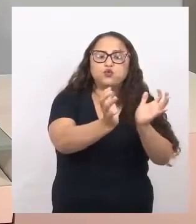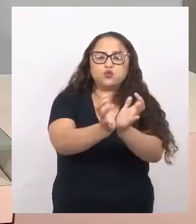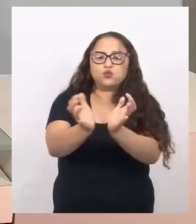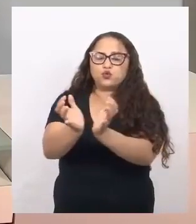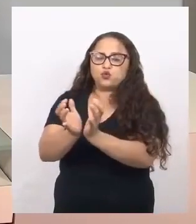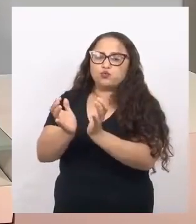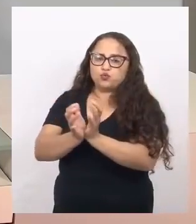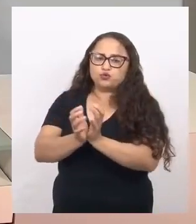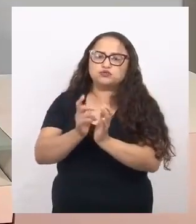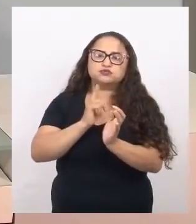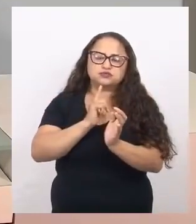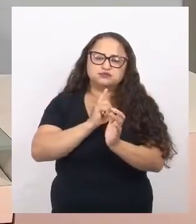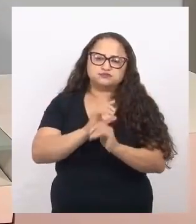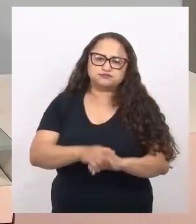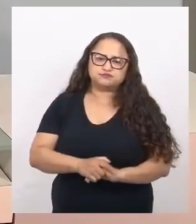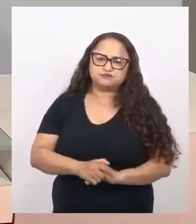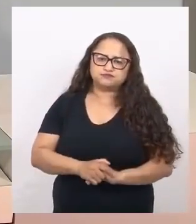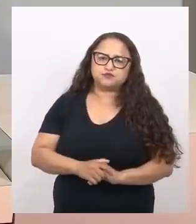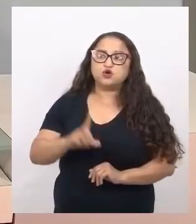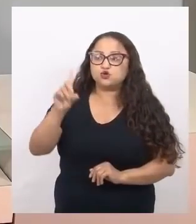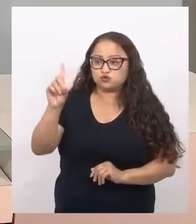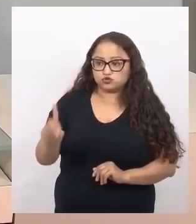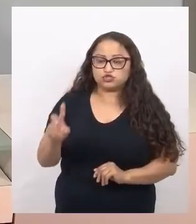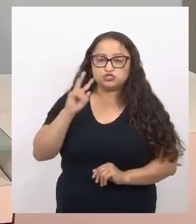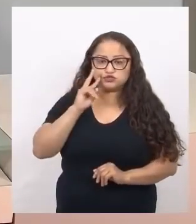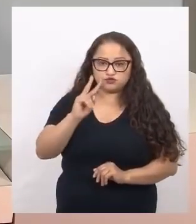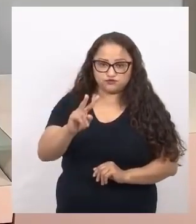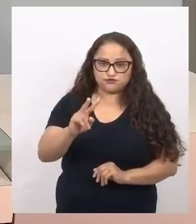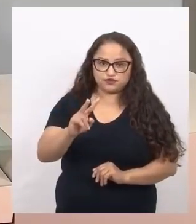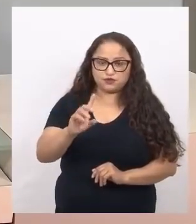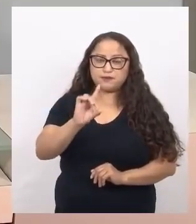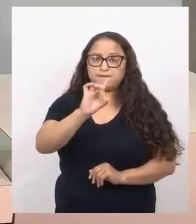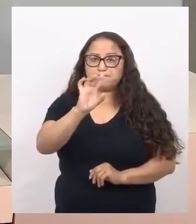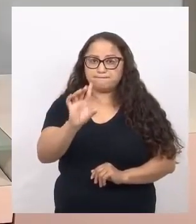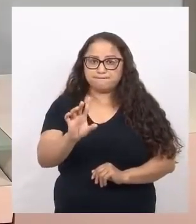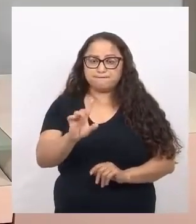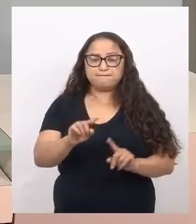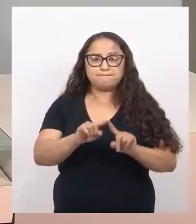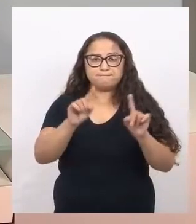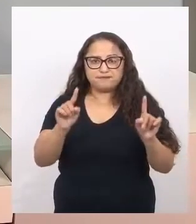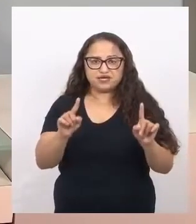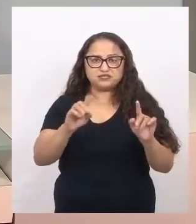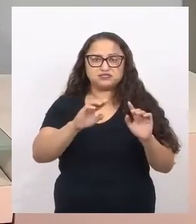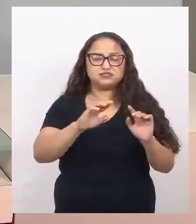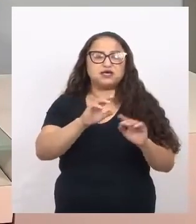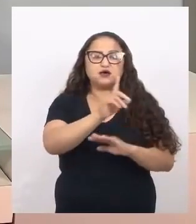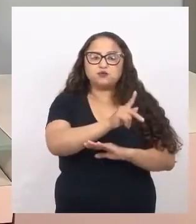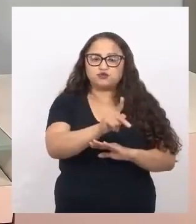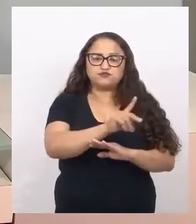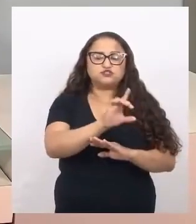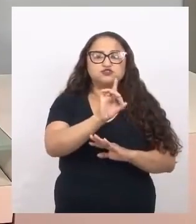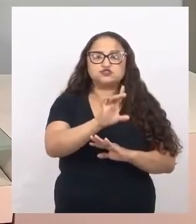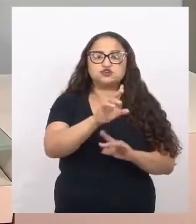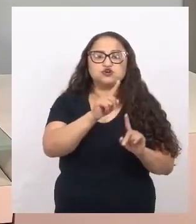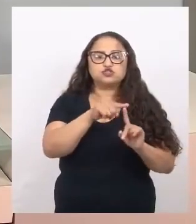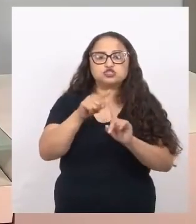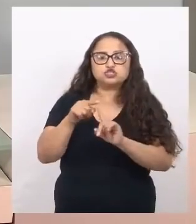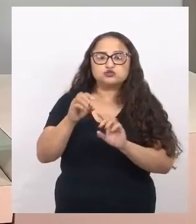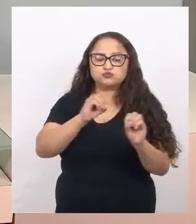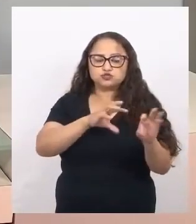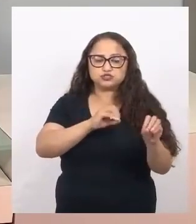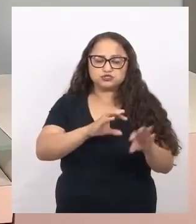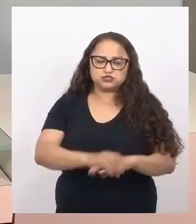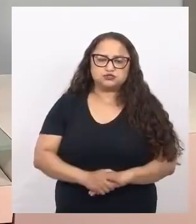consegue visualizar a turma. O diretor visualiza, o docente é só tipo de ensino e turno agora, tá? E aí, gente, esse